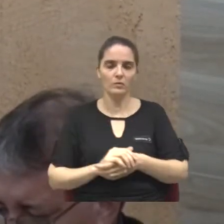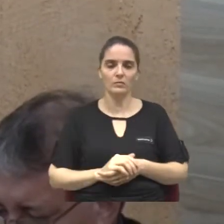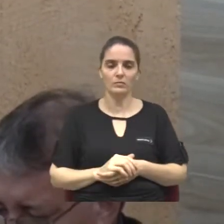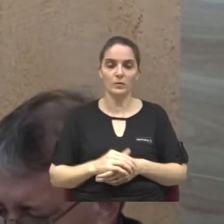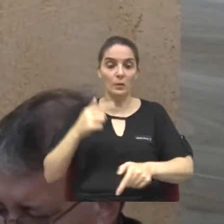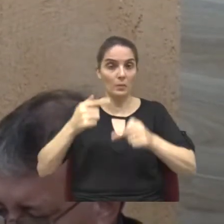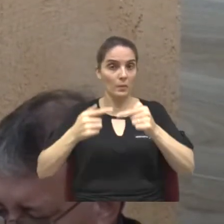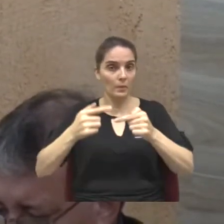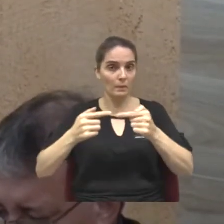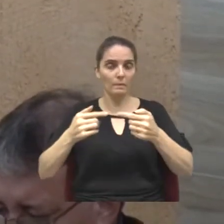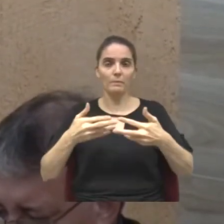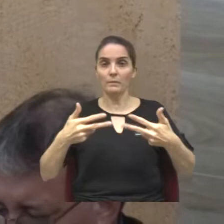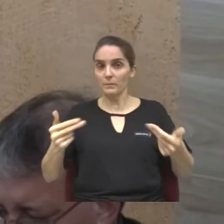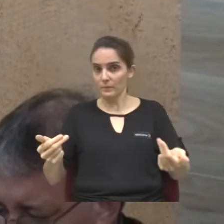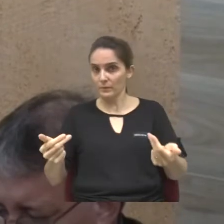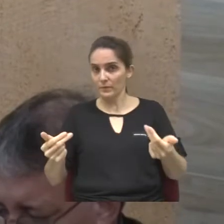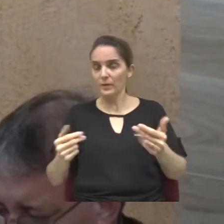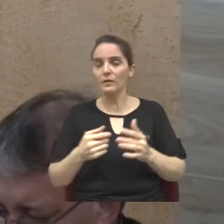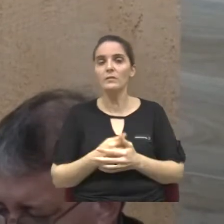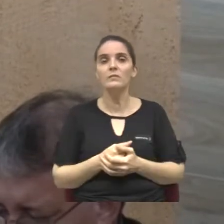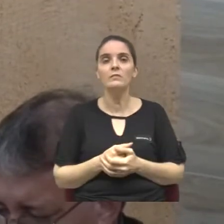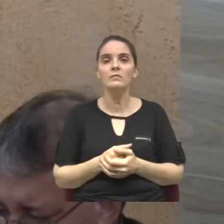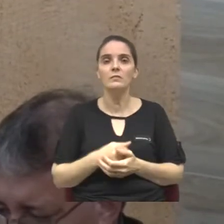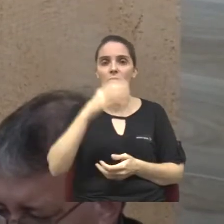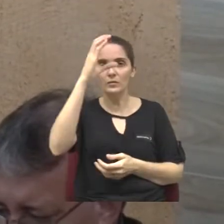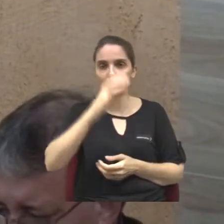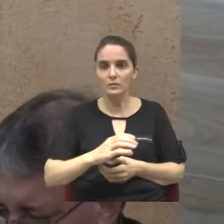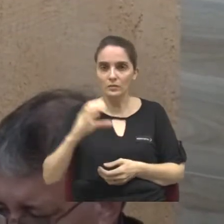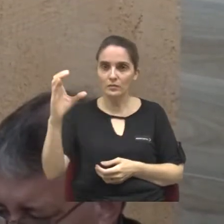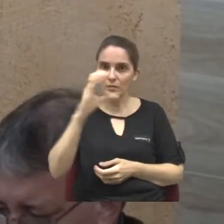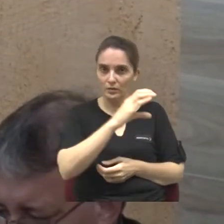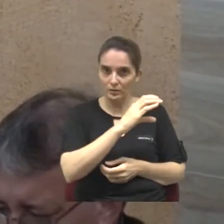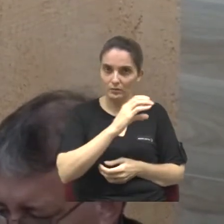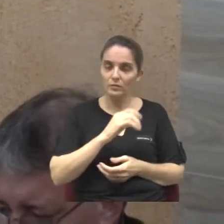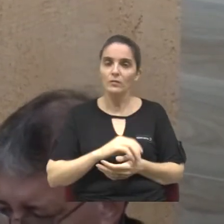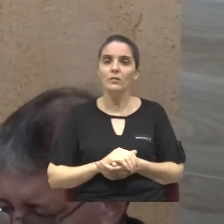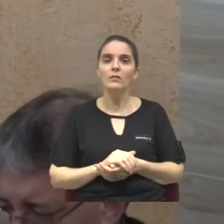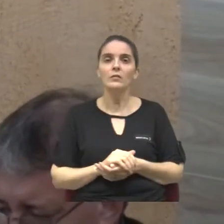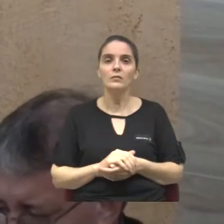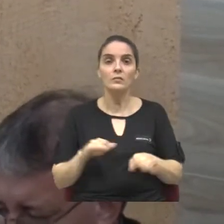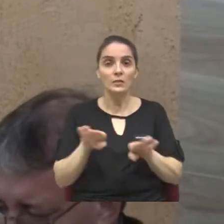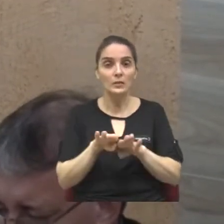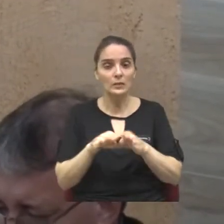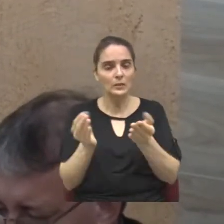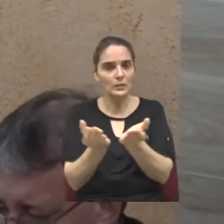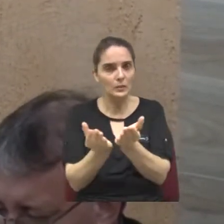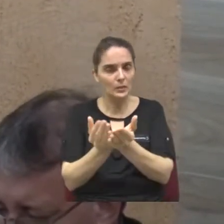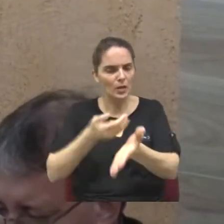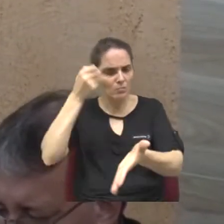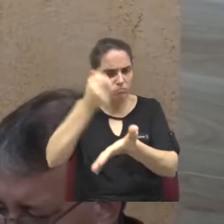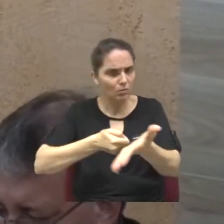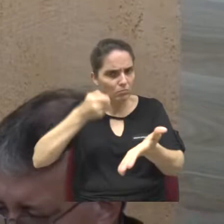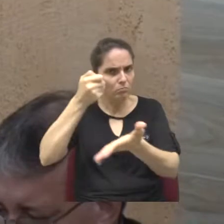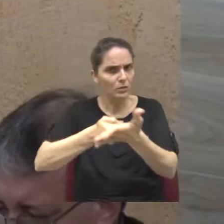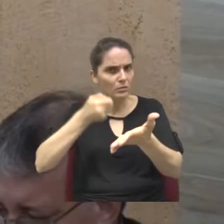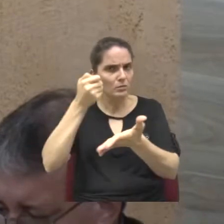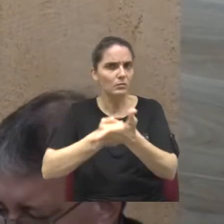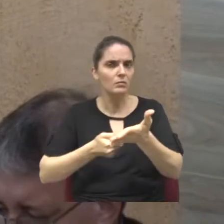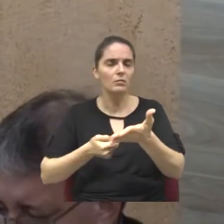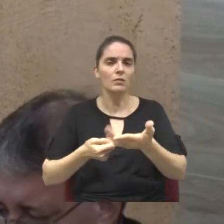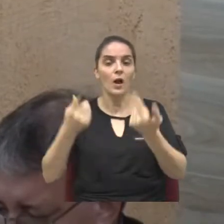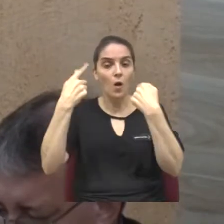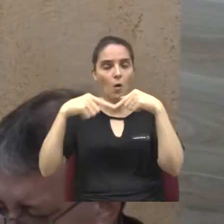nossos irmãos católicos, que eu agradeço de antemão, e aos evangélicos que lutaram contra isso dentro